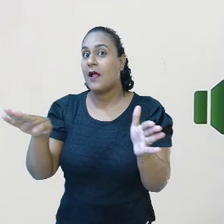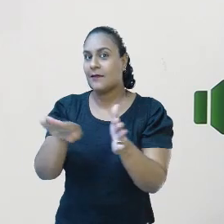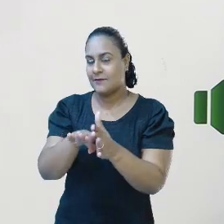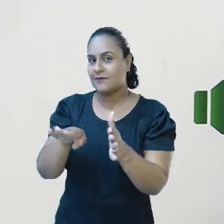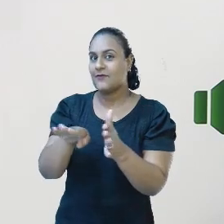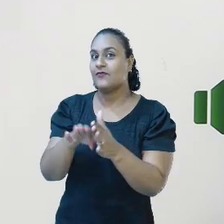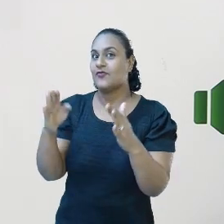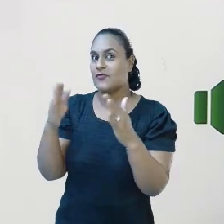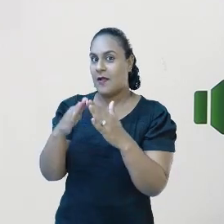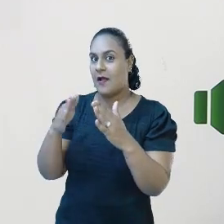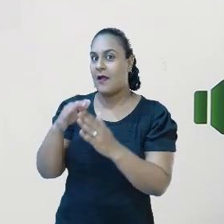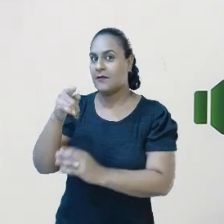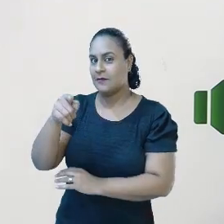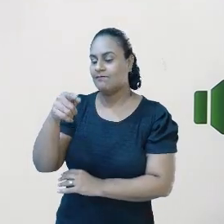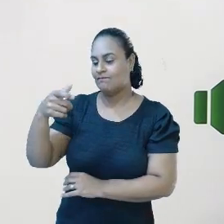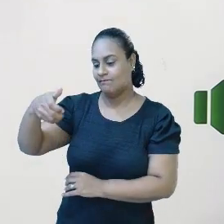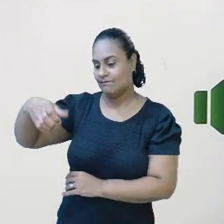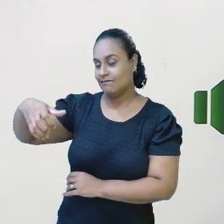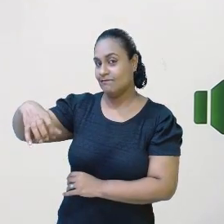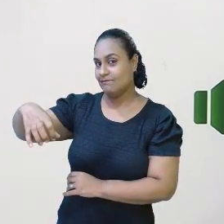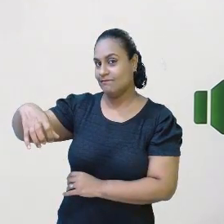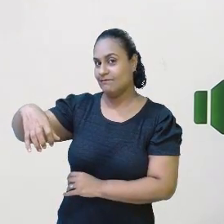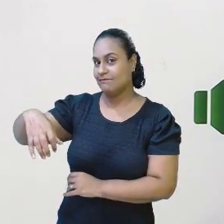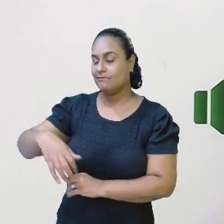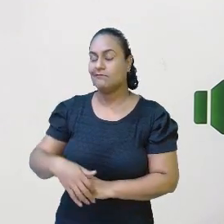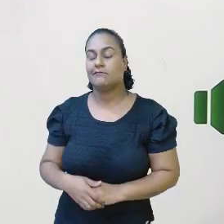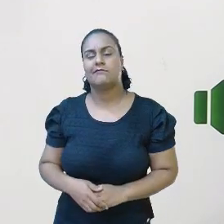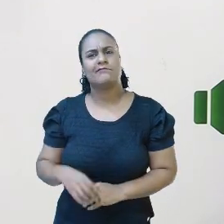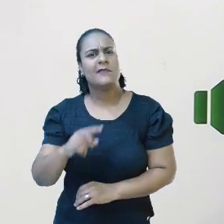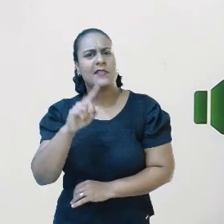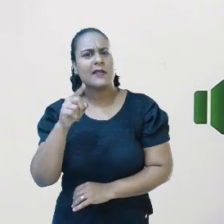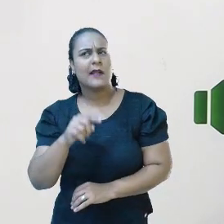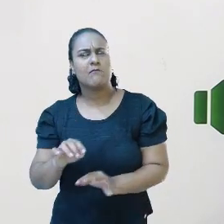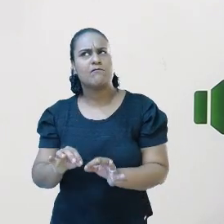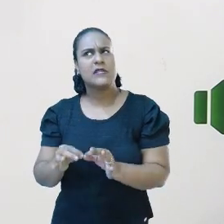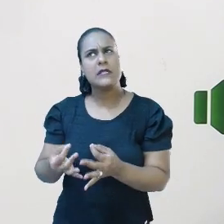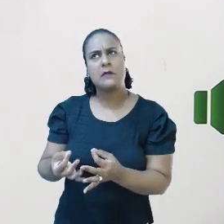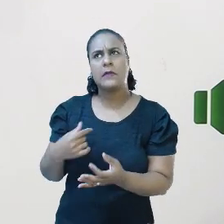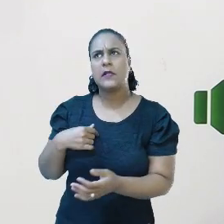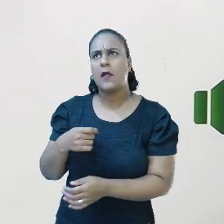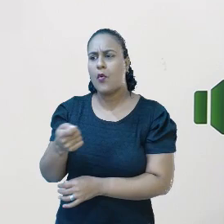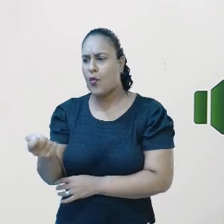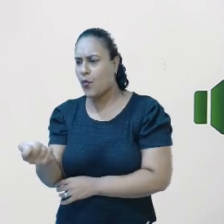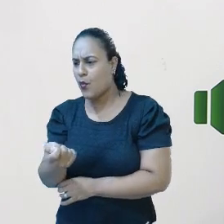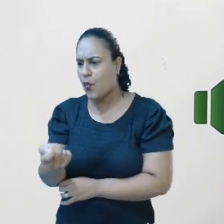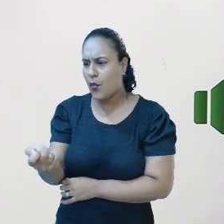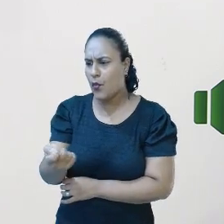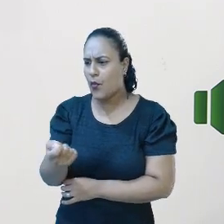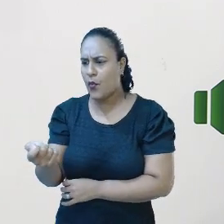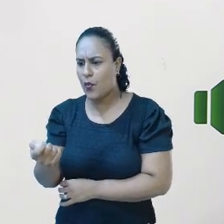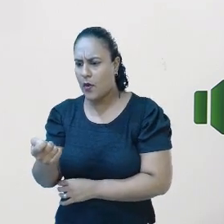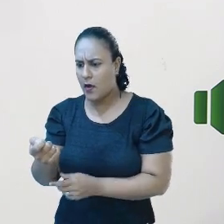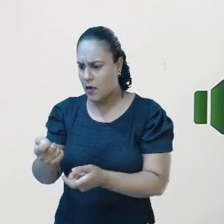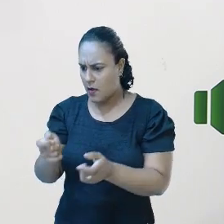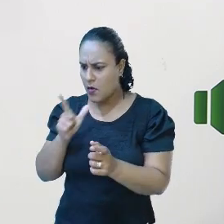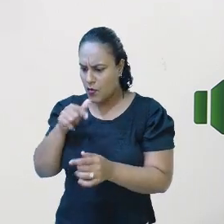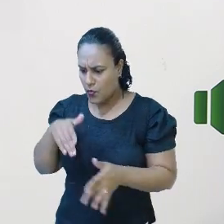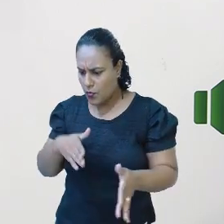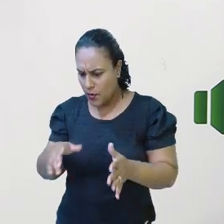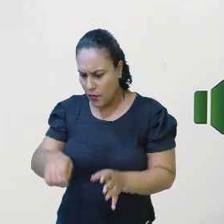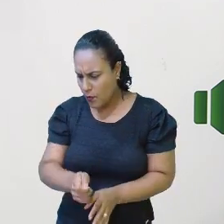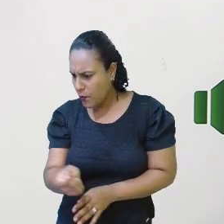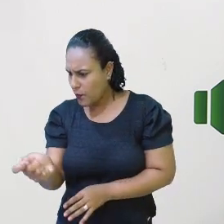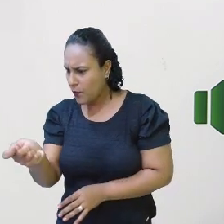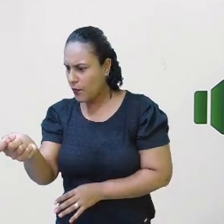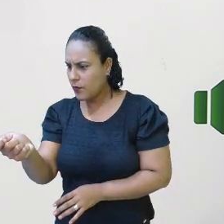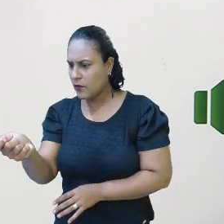aí nas torneiras da sua casa? Será que ela vai simplesmente ali, tem uma mangueirinha e tira ela do rio e ela vai direto?